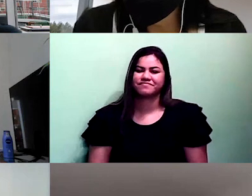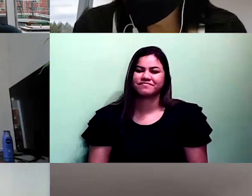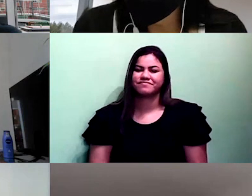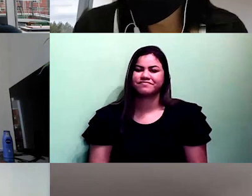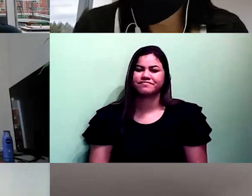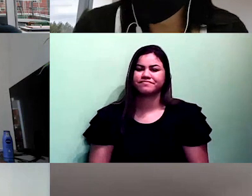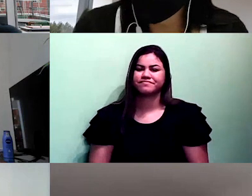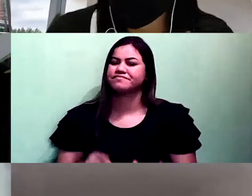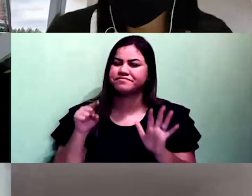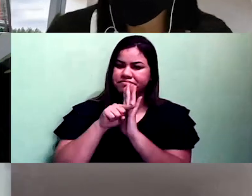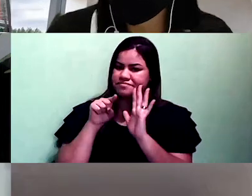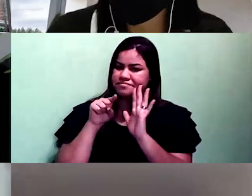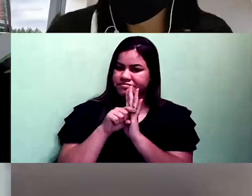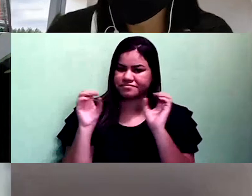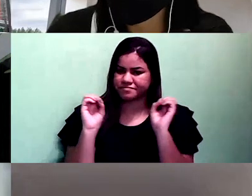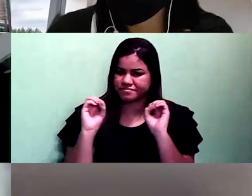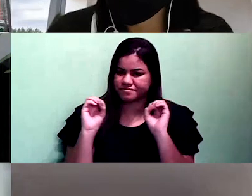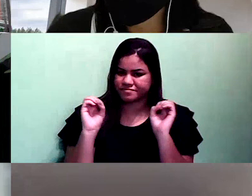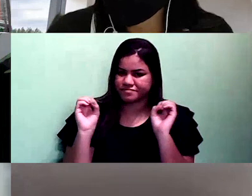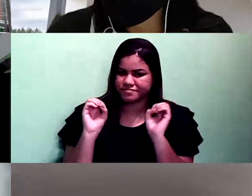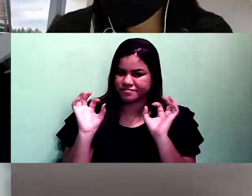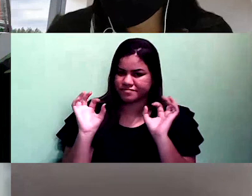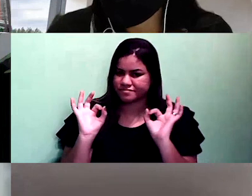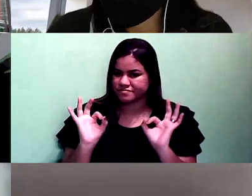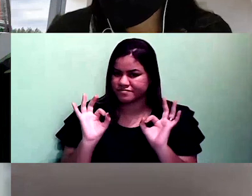pergunta, né?